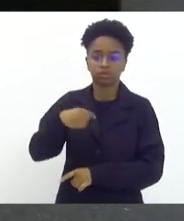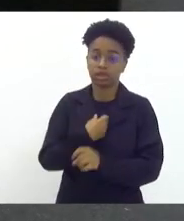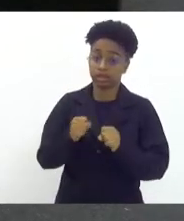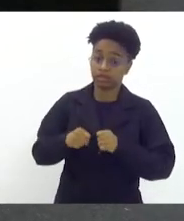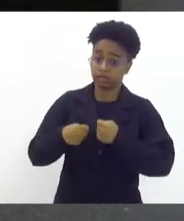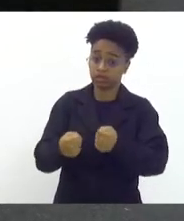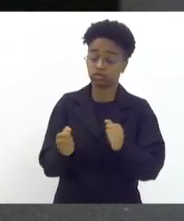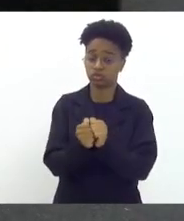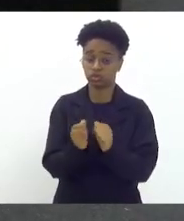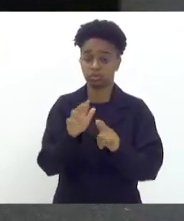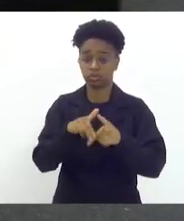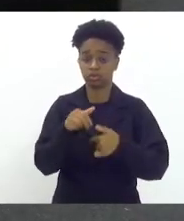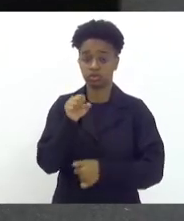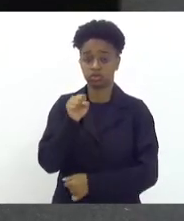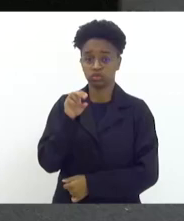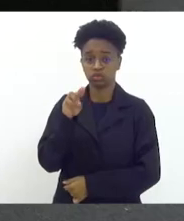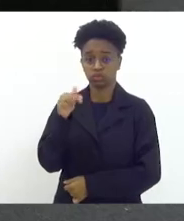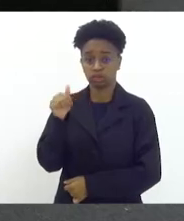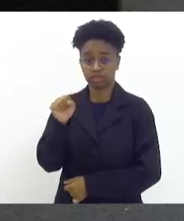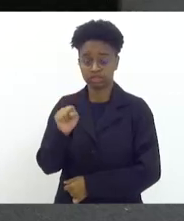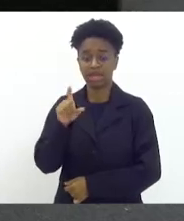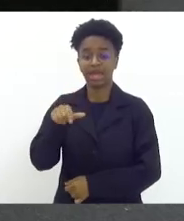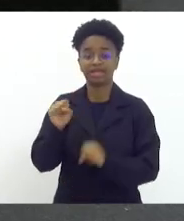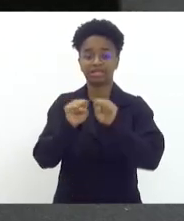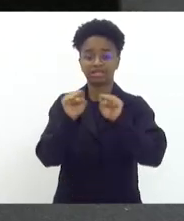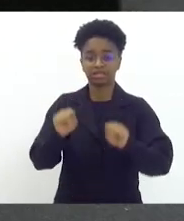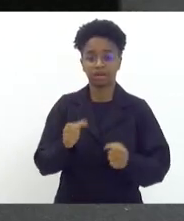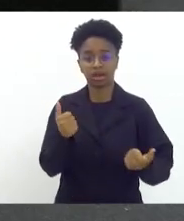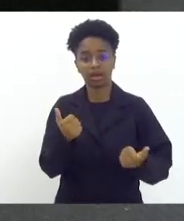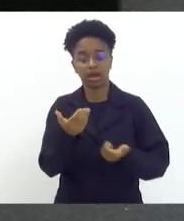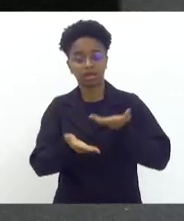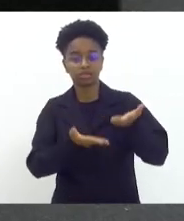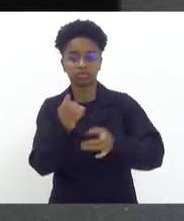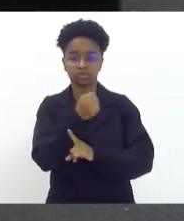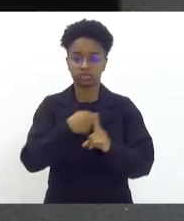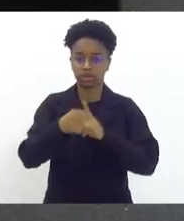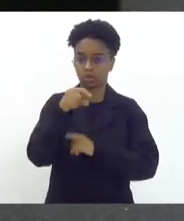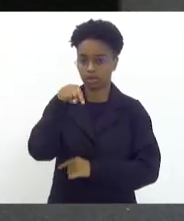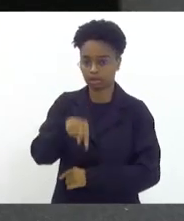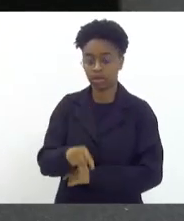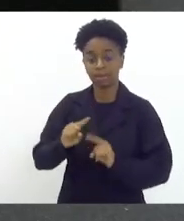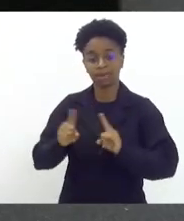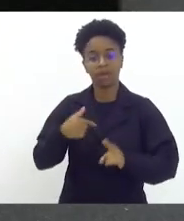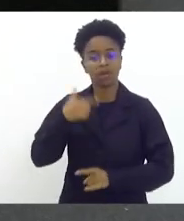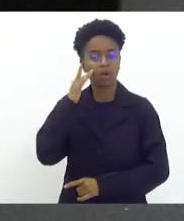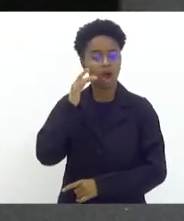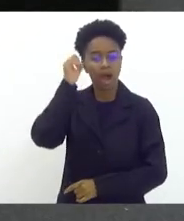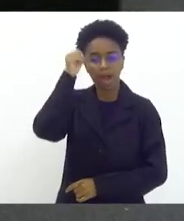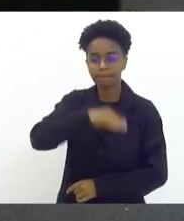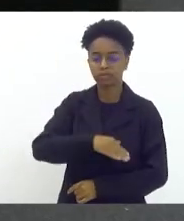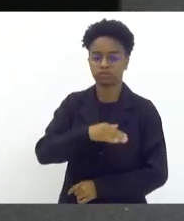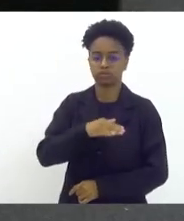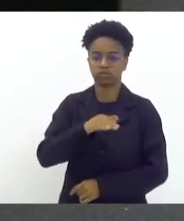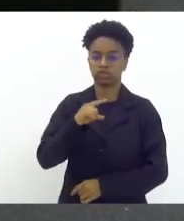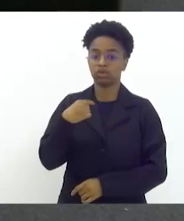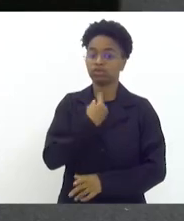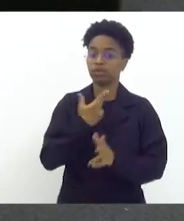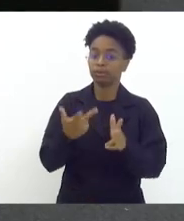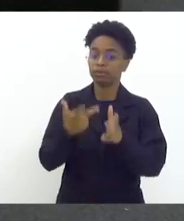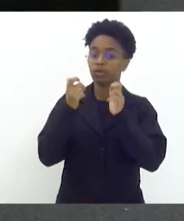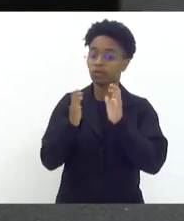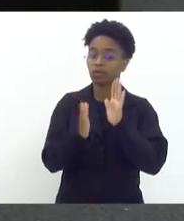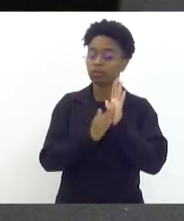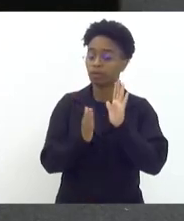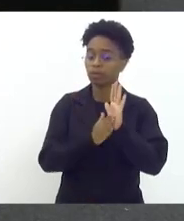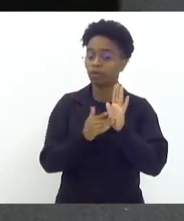pelos suas o sistema único de assistência social aqui nessa casa e aí eu acho um absurdo a gente vê que a